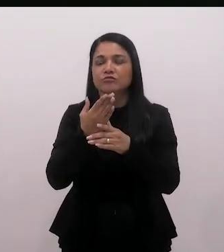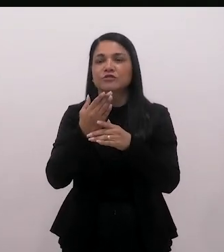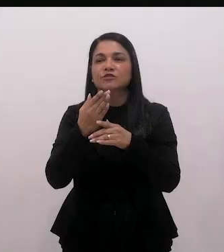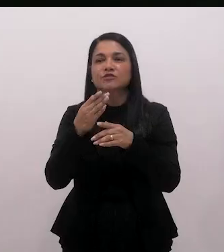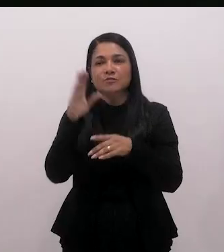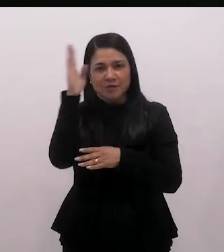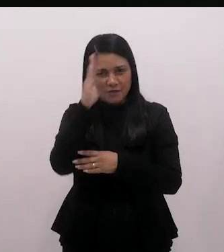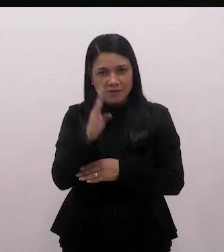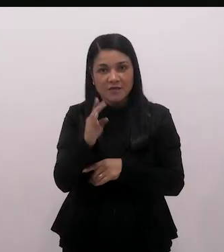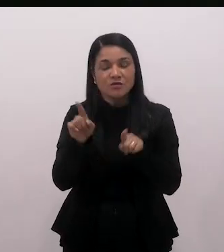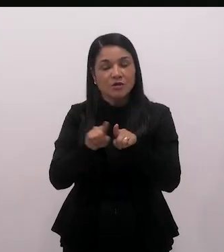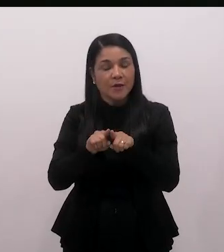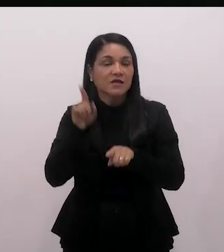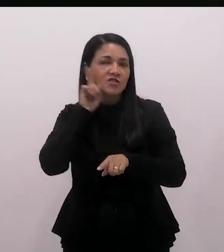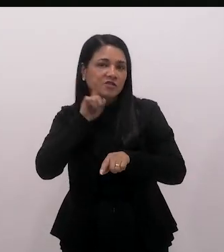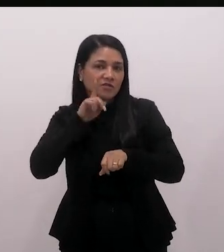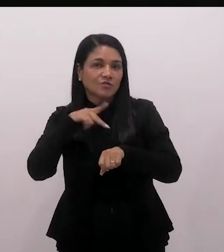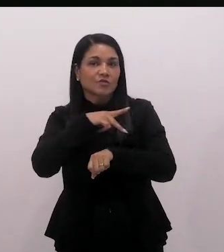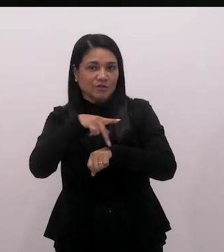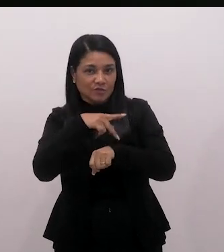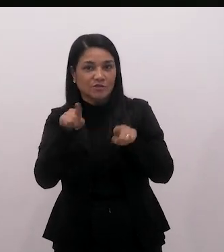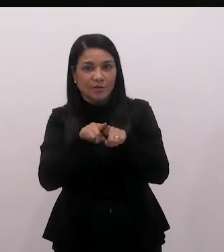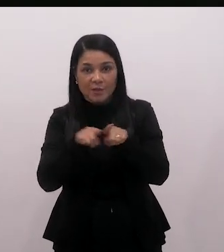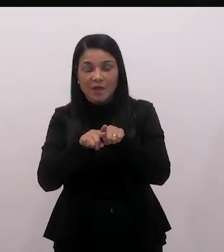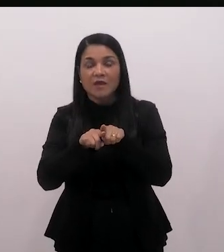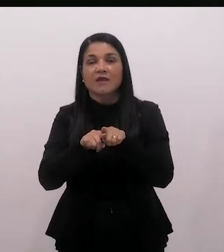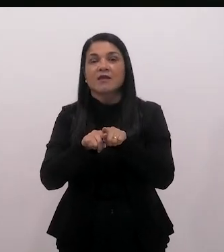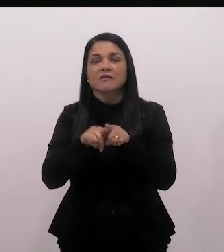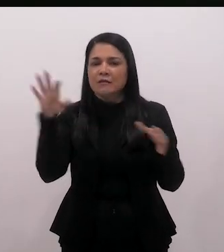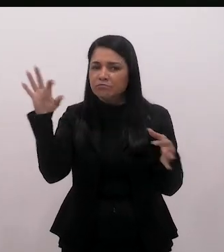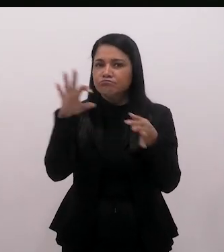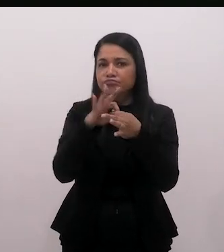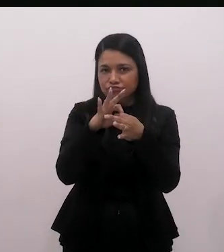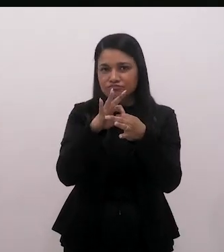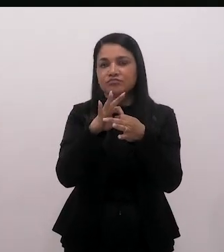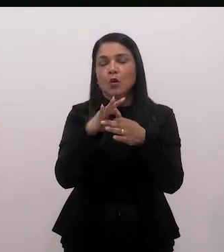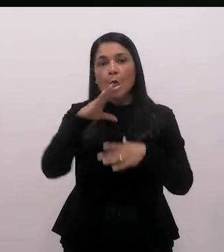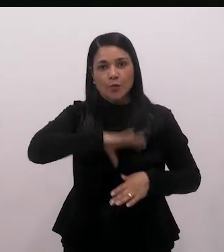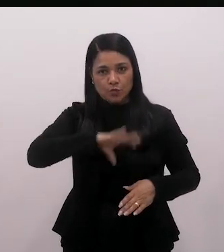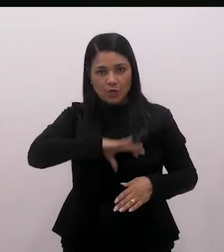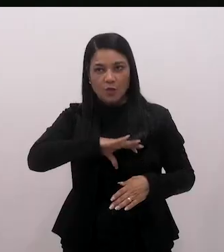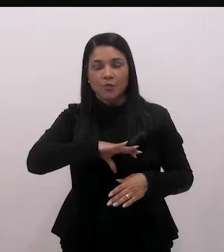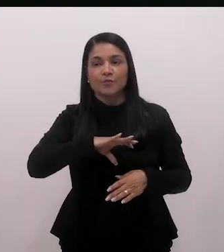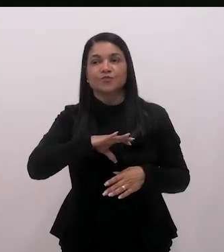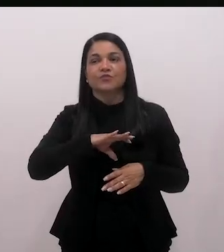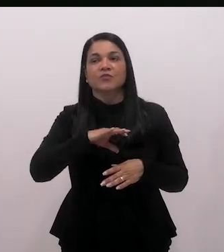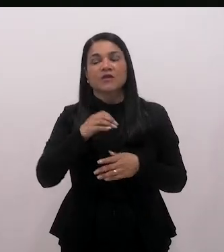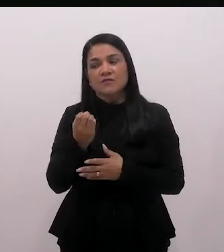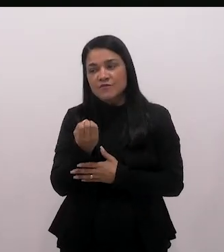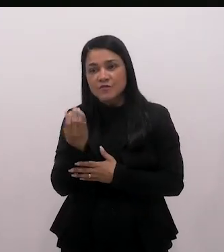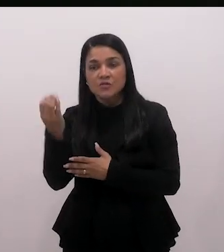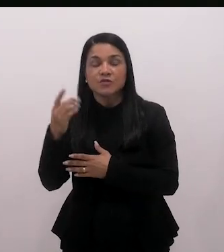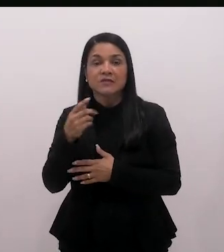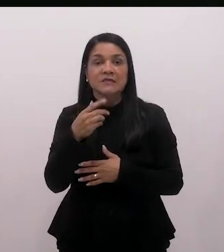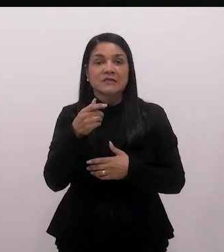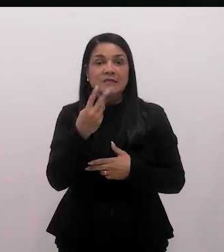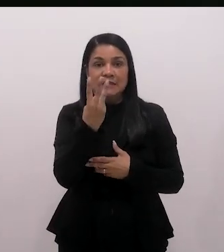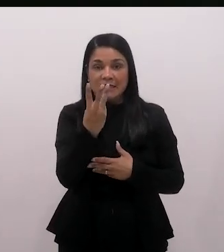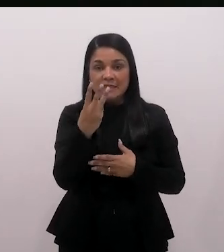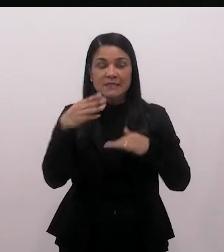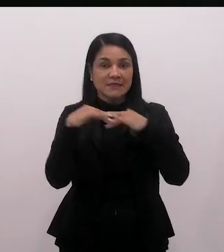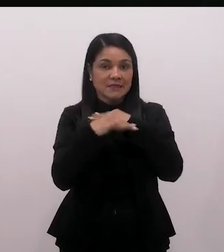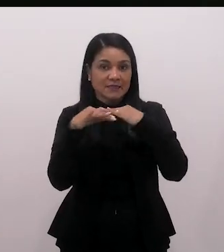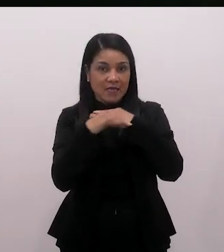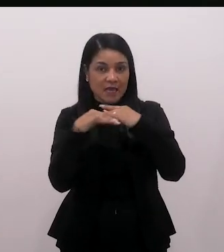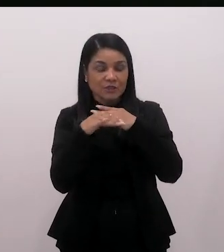brasileiros e também dos Estados Unidos, mas todos os anos eu tenho sempre alguém do Brasil. E nós viajamos por 13 cidades em Portugal, porque o